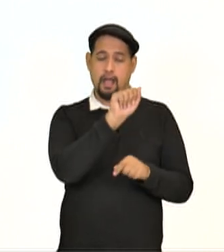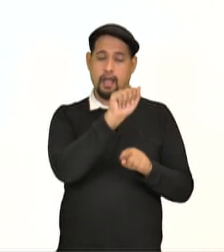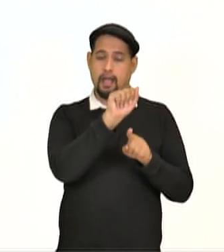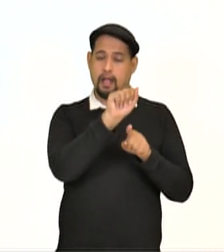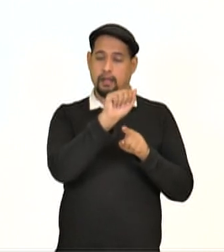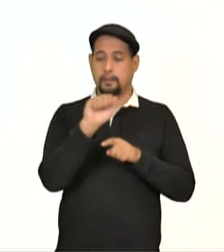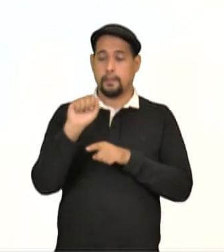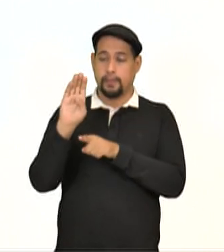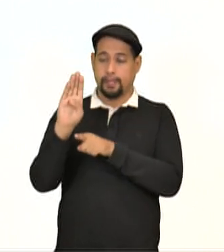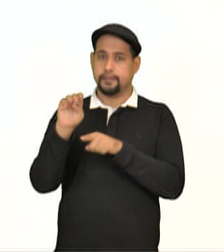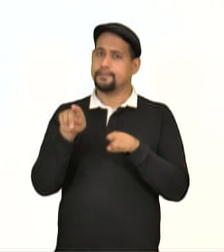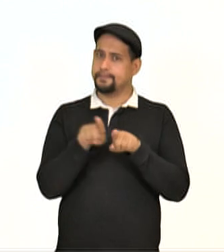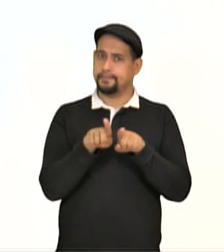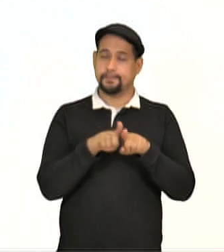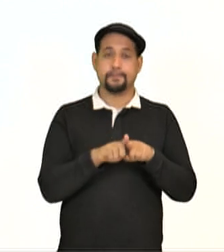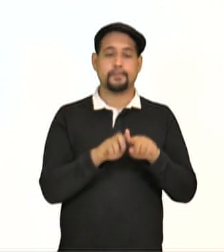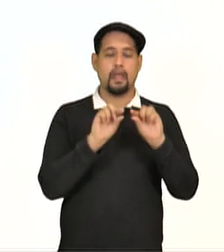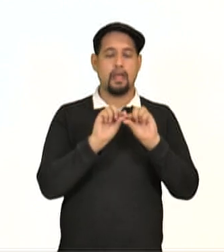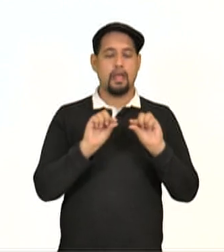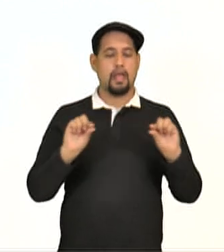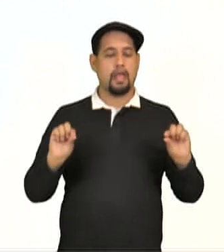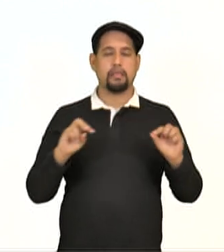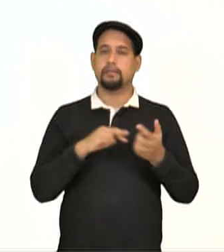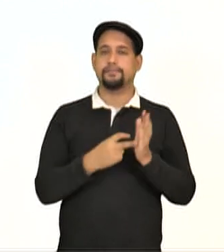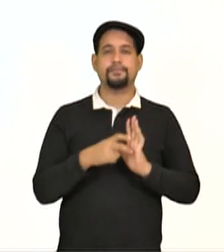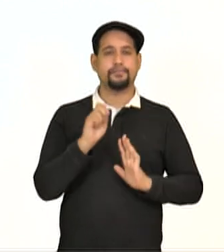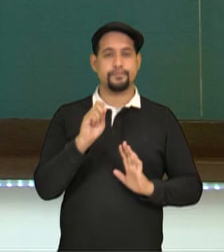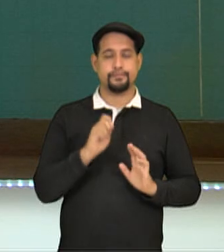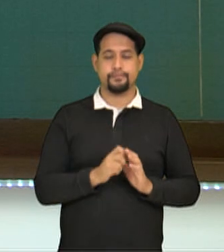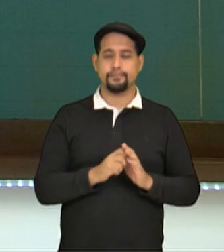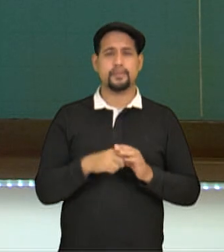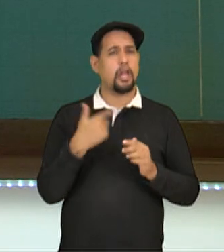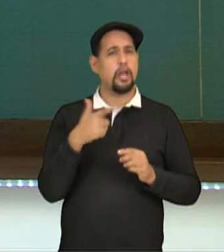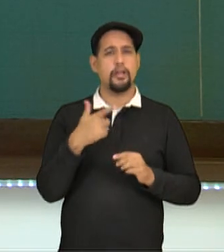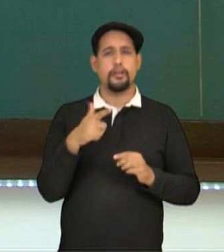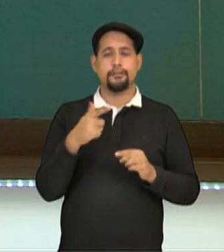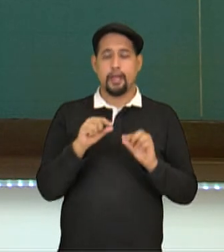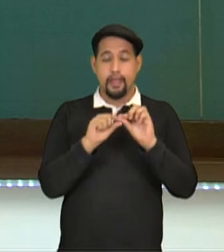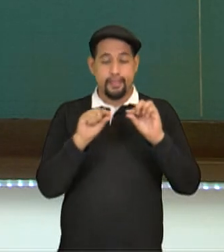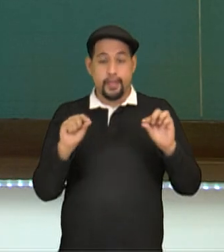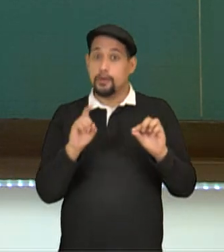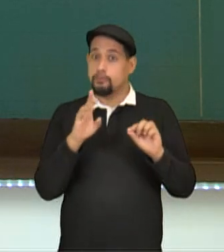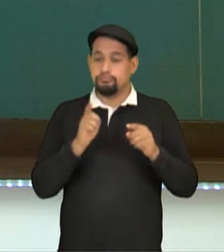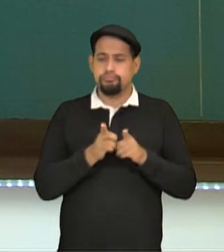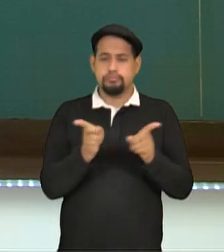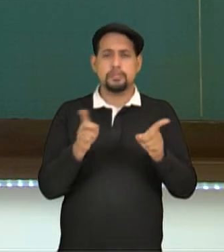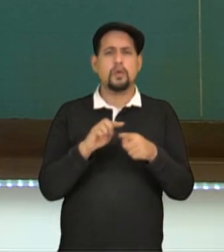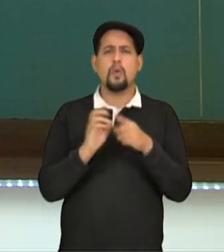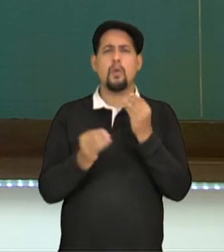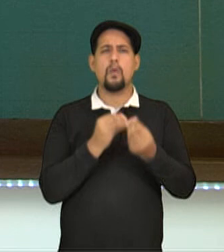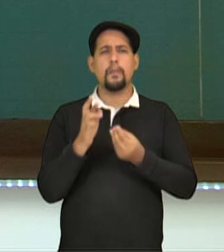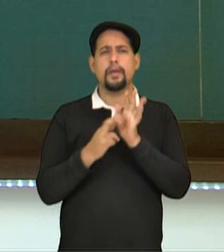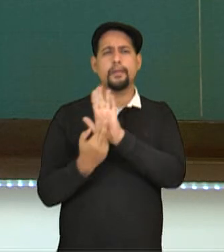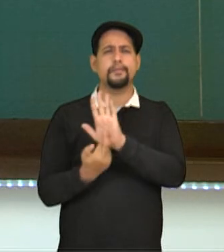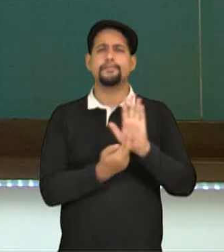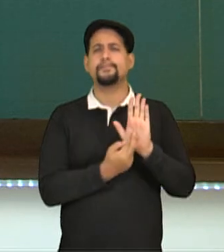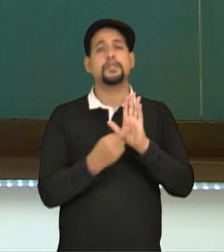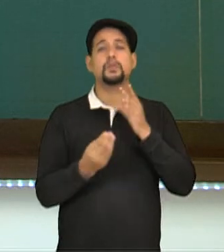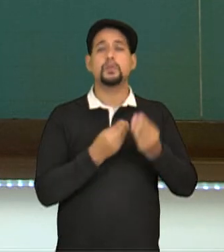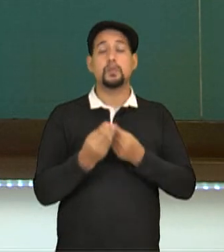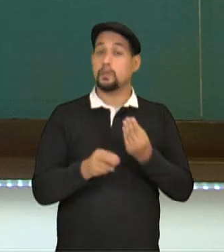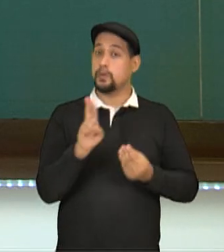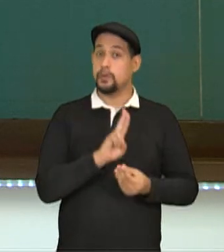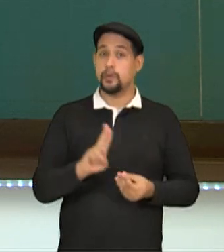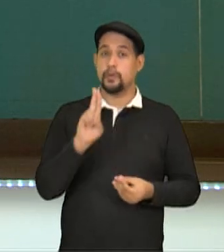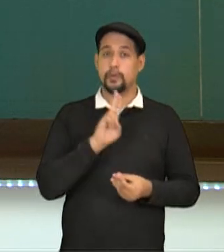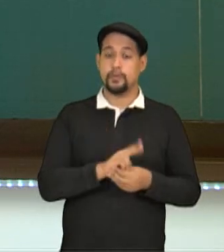ponto B, ok? Reta, característica unidimensional, ou seja, uma medida. E como é que eu faço a representação dela? Eu uso